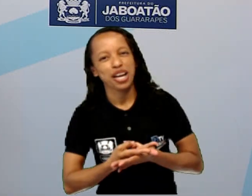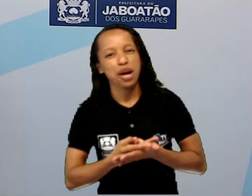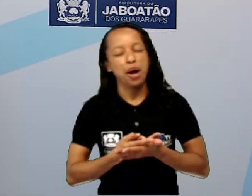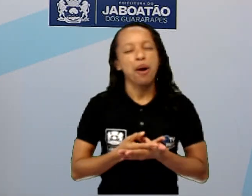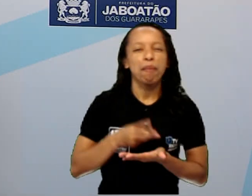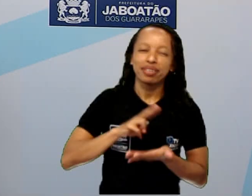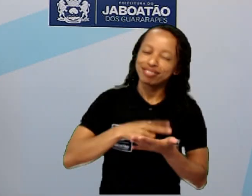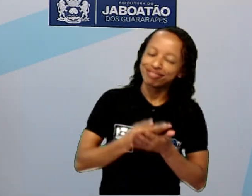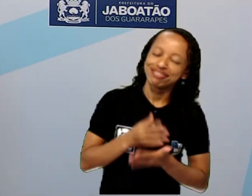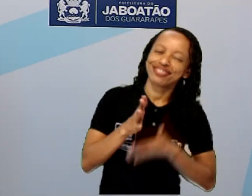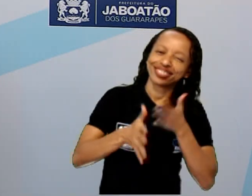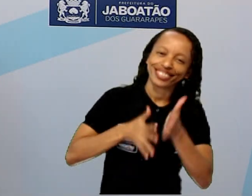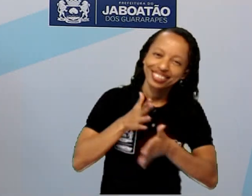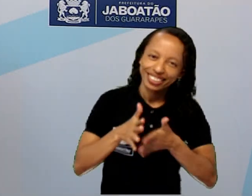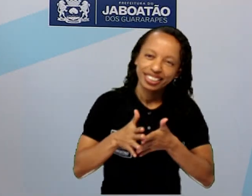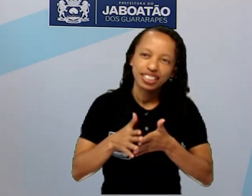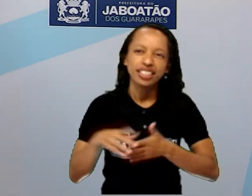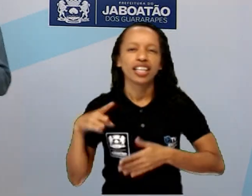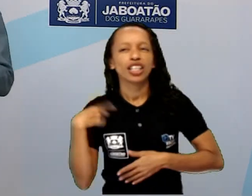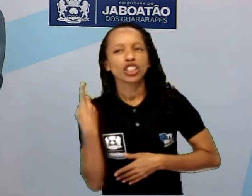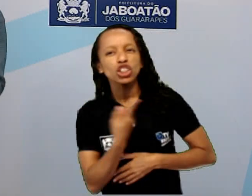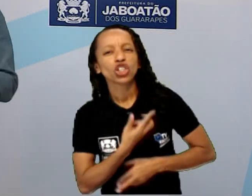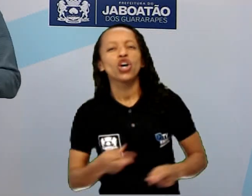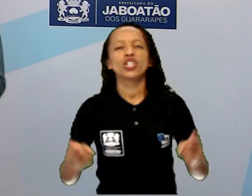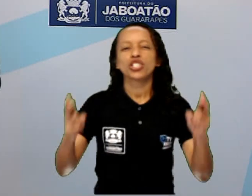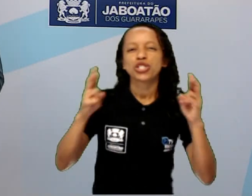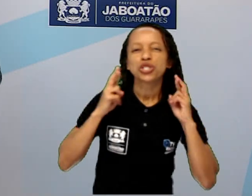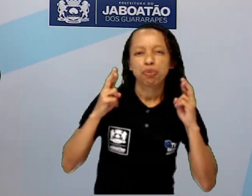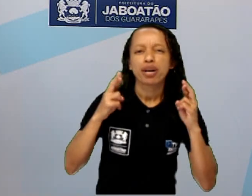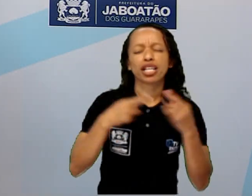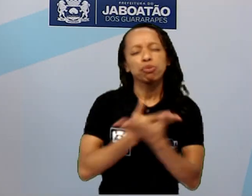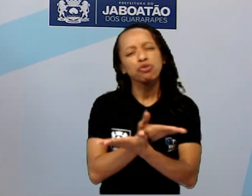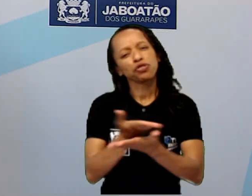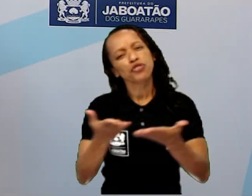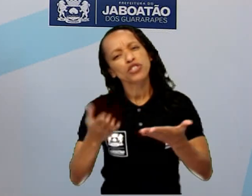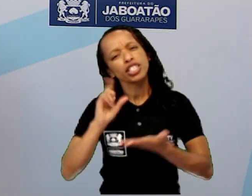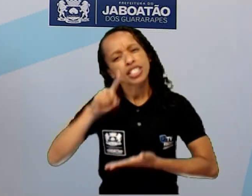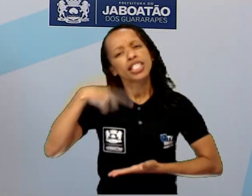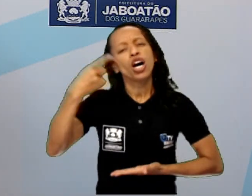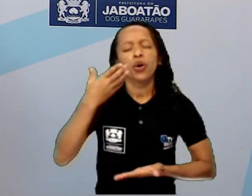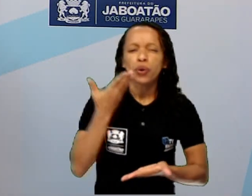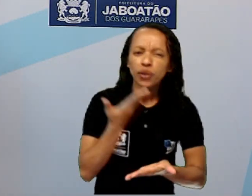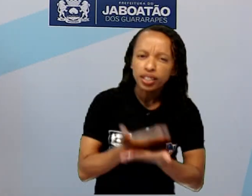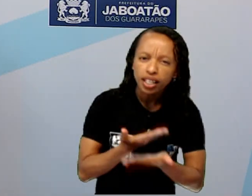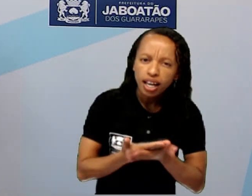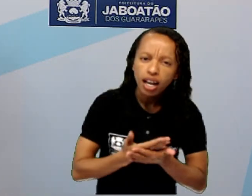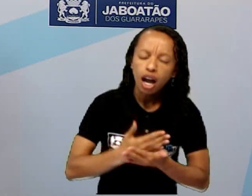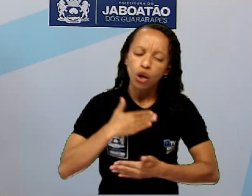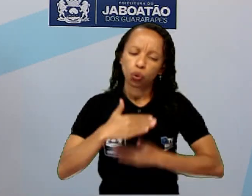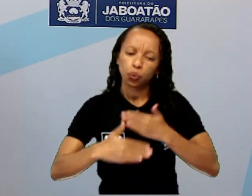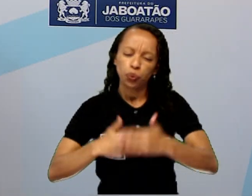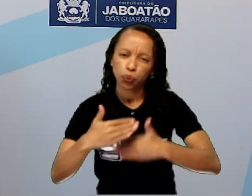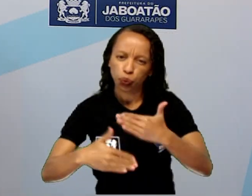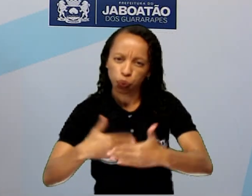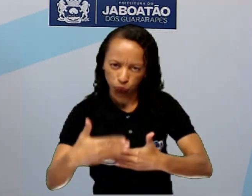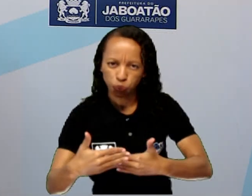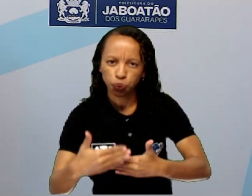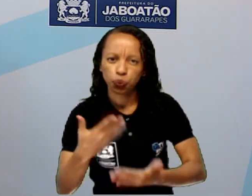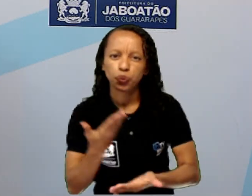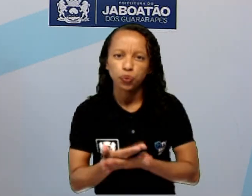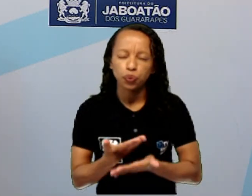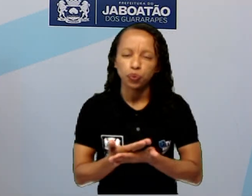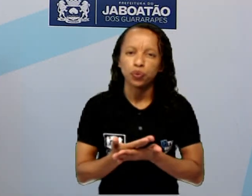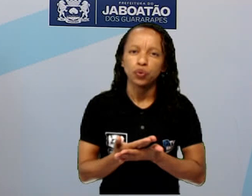em Libras. E a gente espera vocês nas próximas aulas, que serão uma sequência dessa aula de hoje, falando